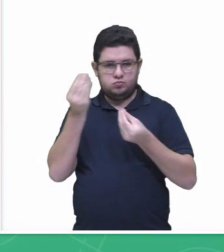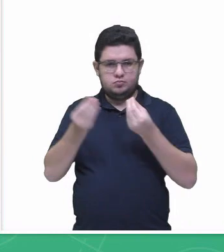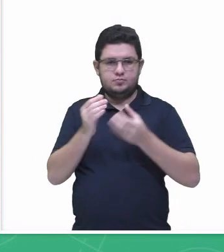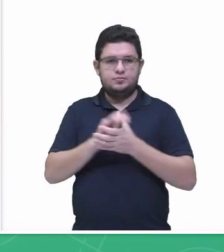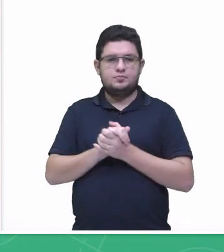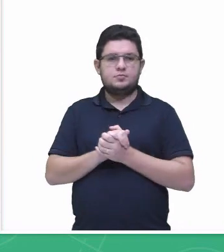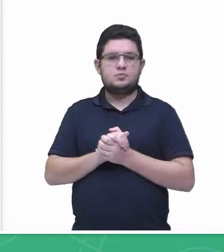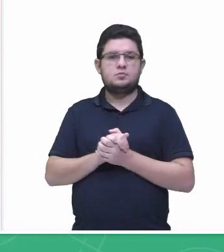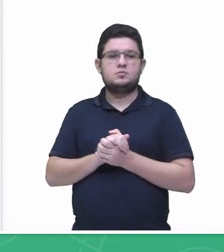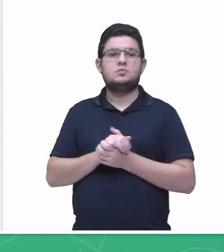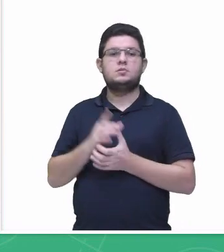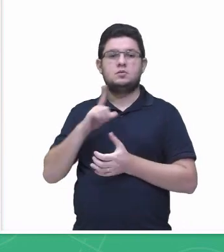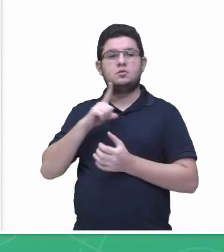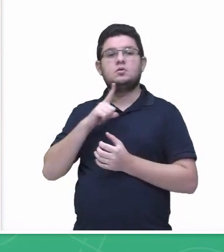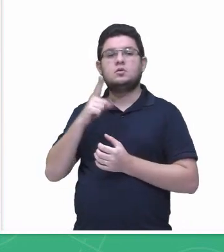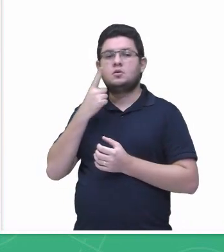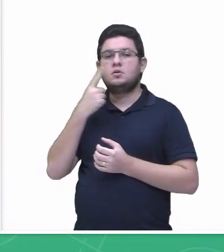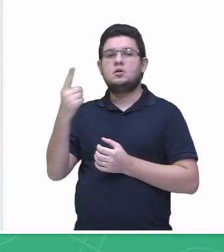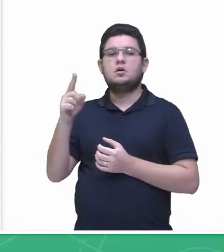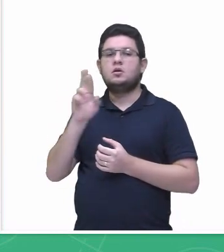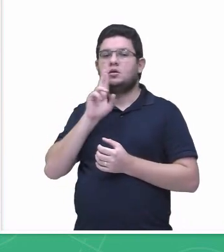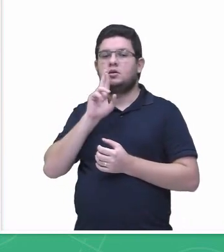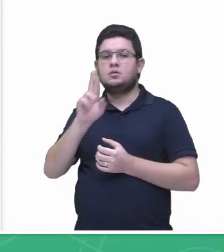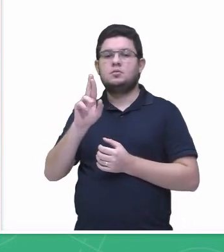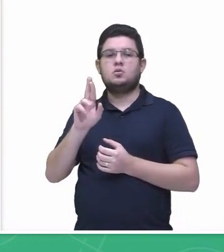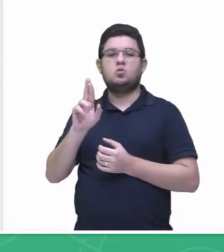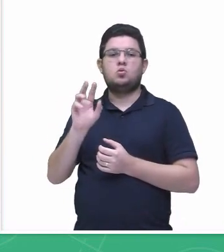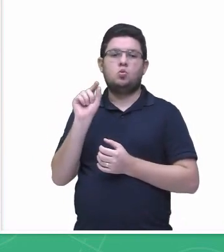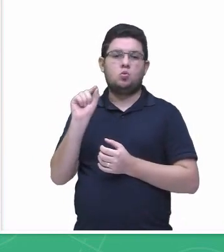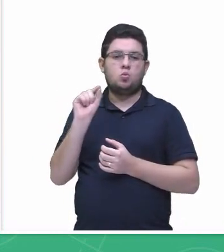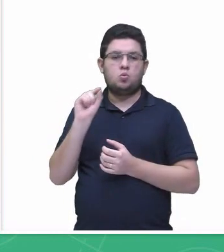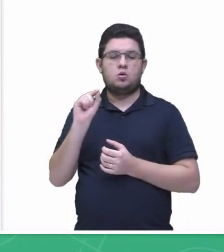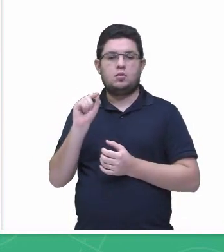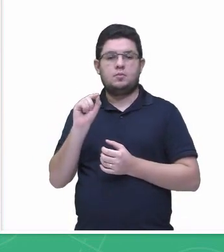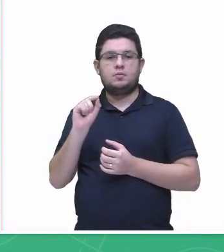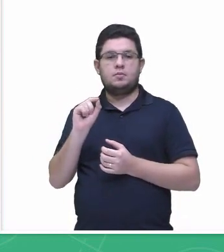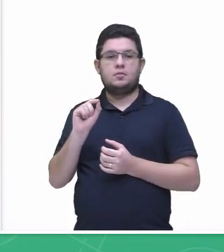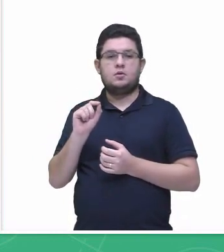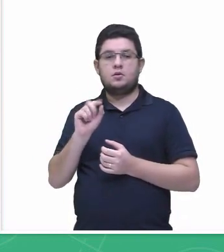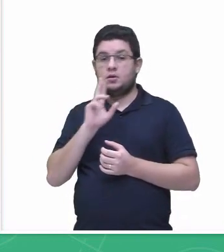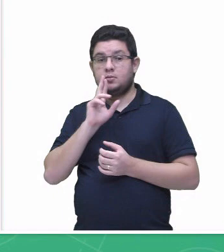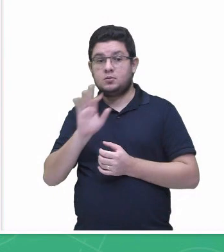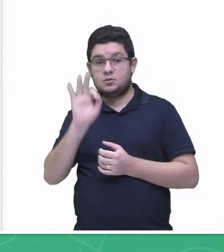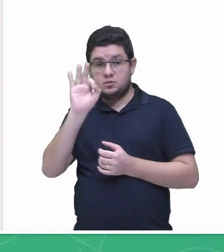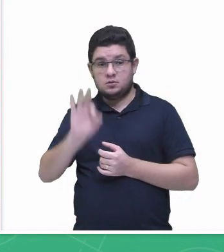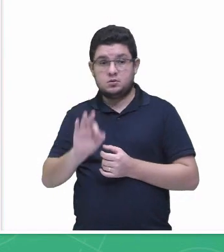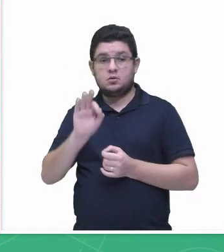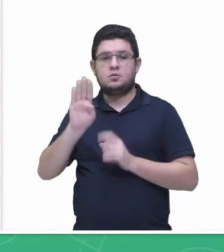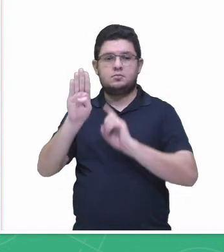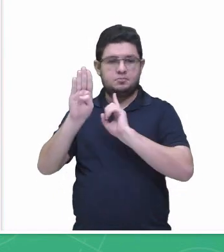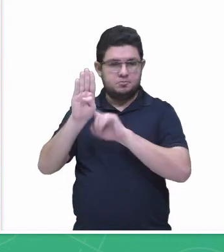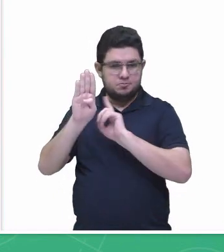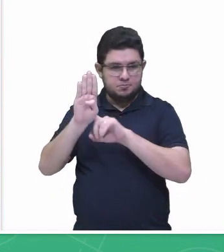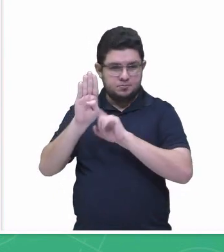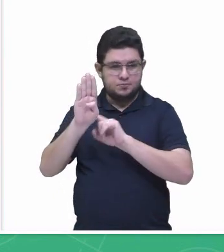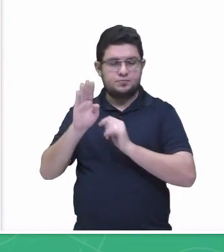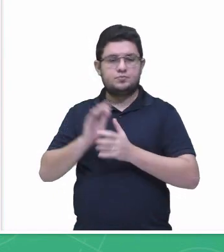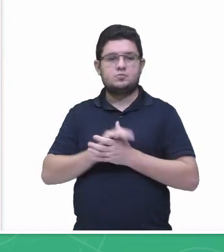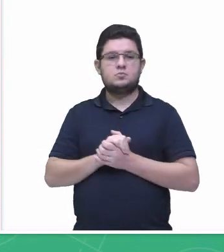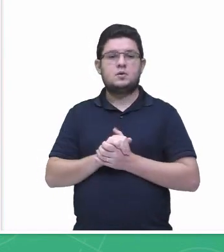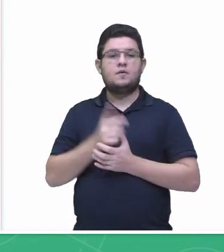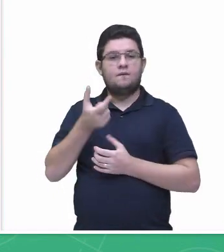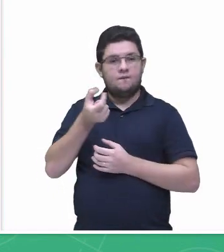nós temos aqui? A nossa resposta é a letra B. Muito bem,